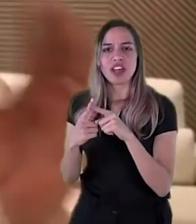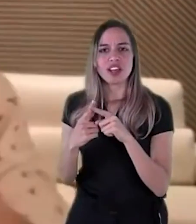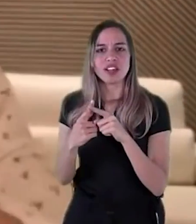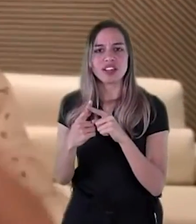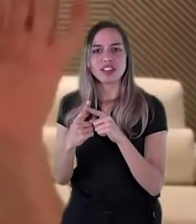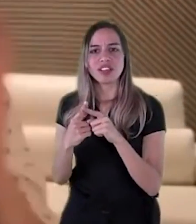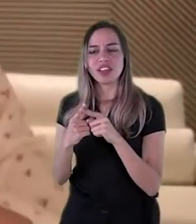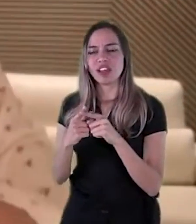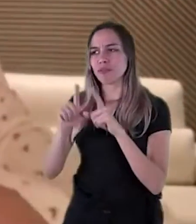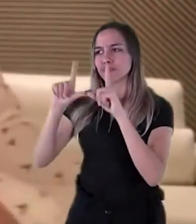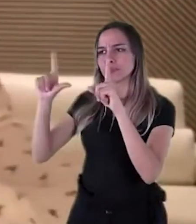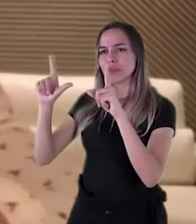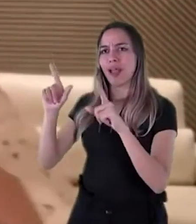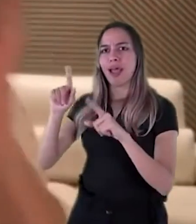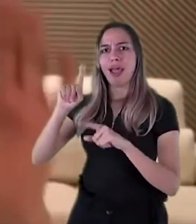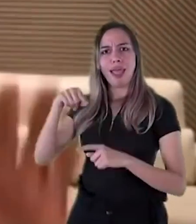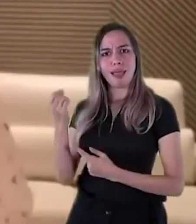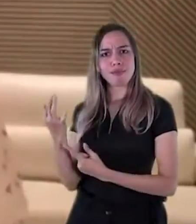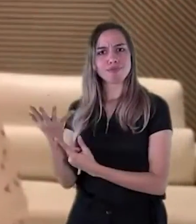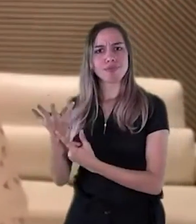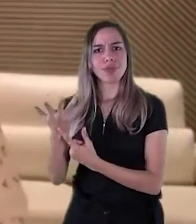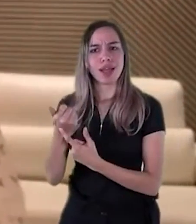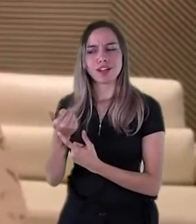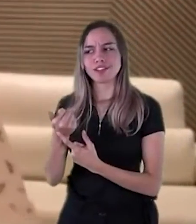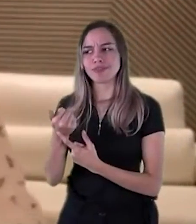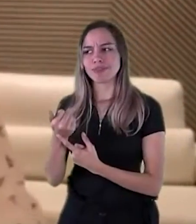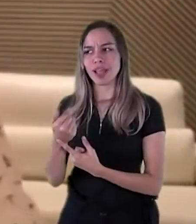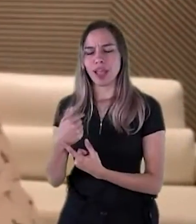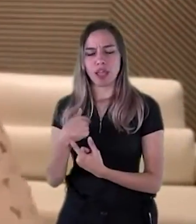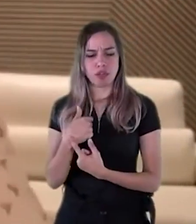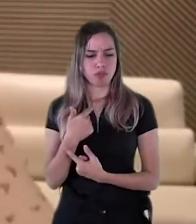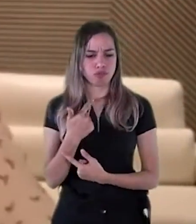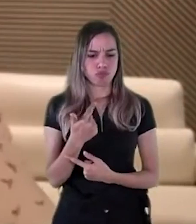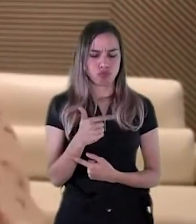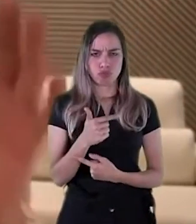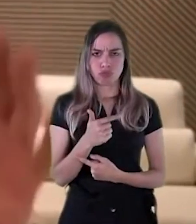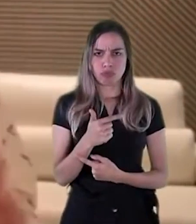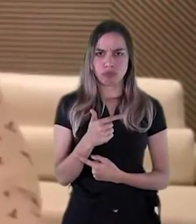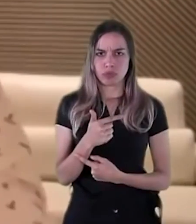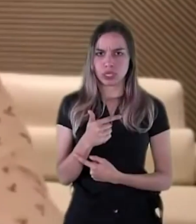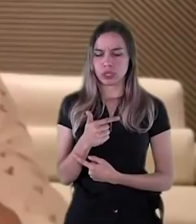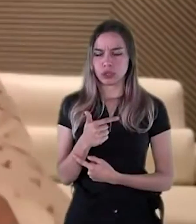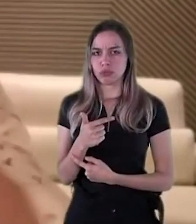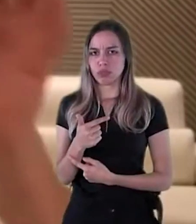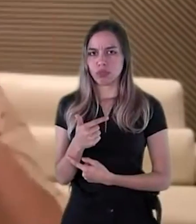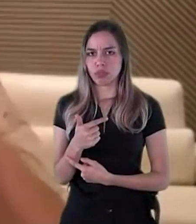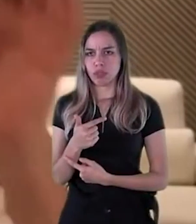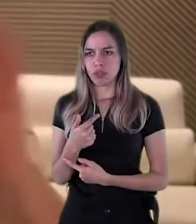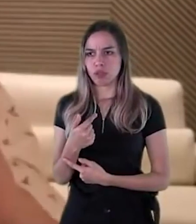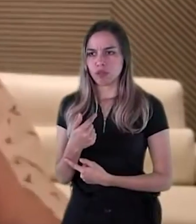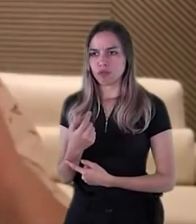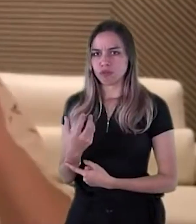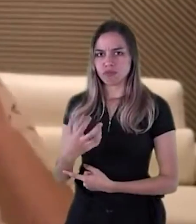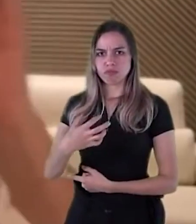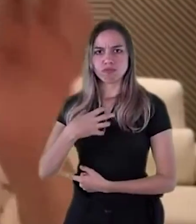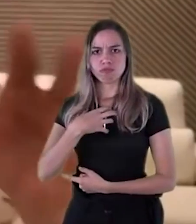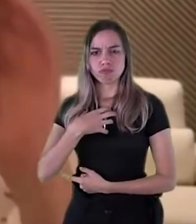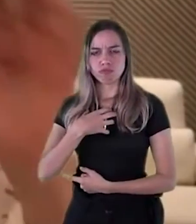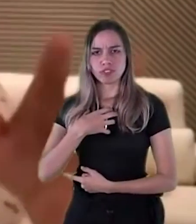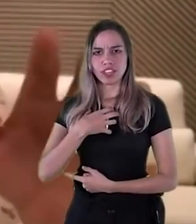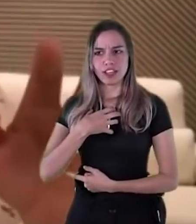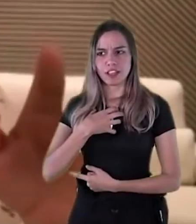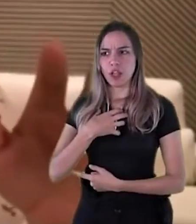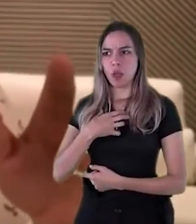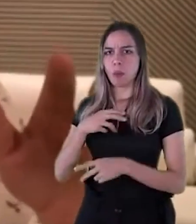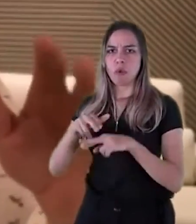Você idolatra a imagem. Não, aliás, eu nem tenho necessidade de imagem para chegar a Deus. Cada vez mais a minha espiritualidade está